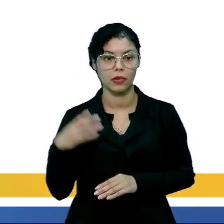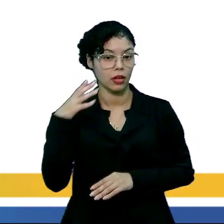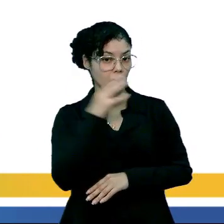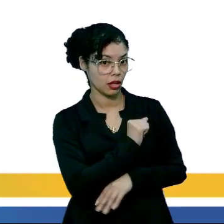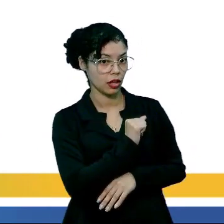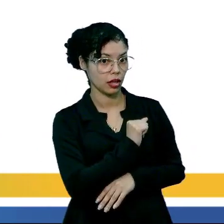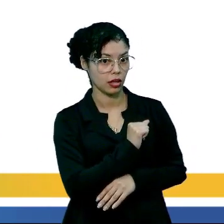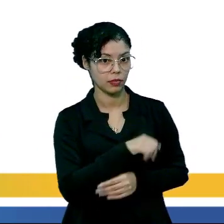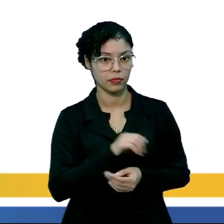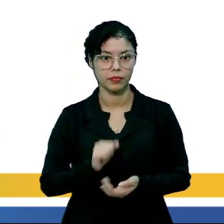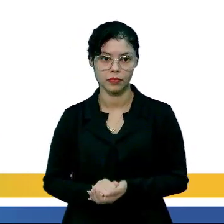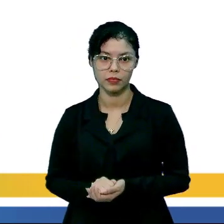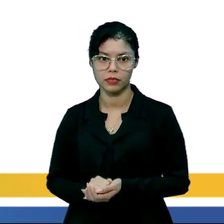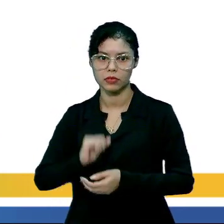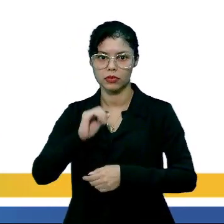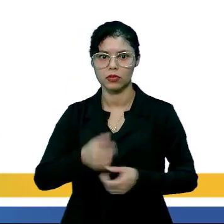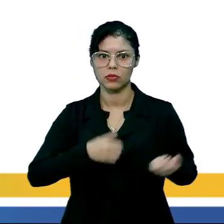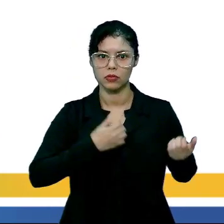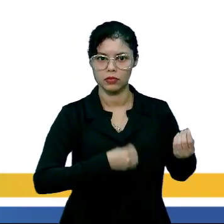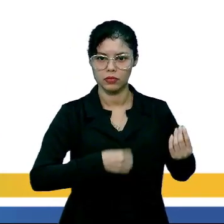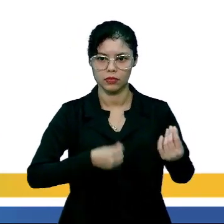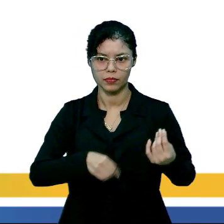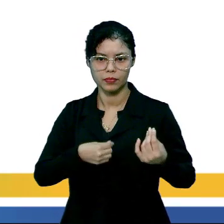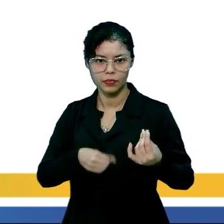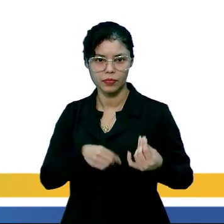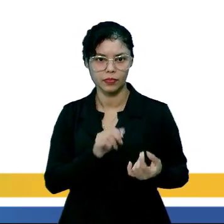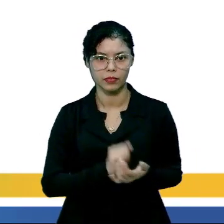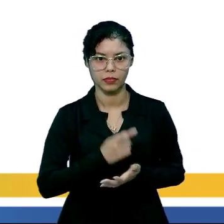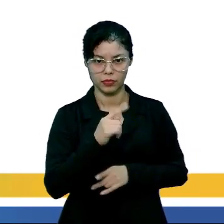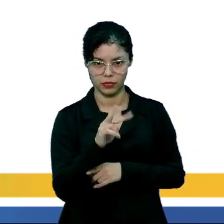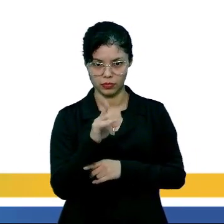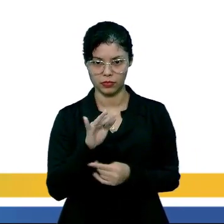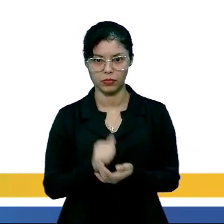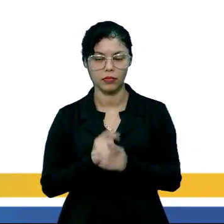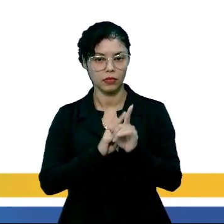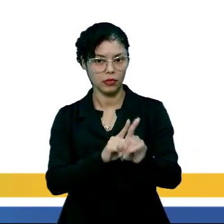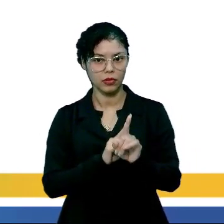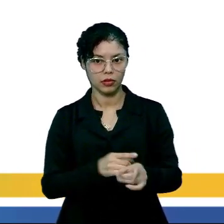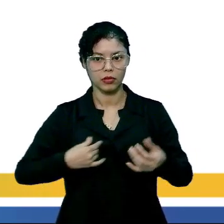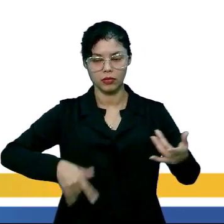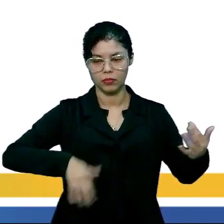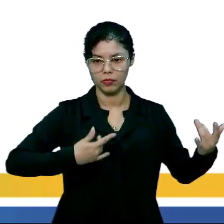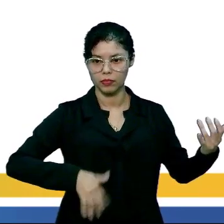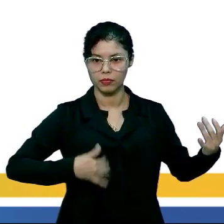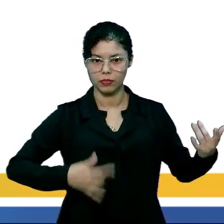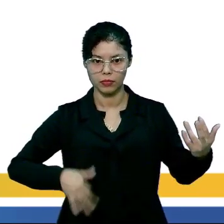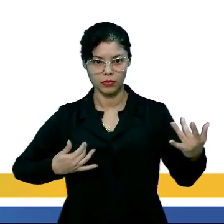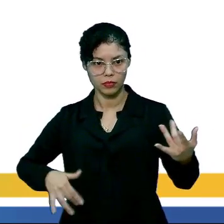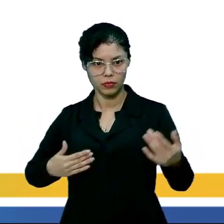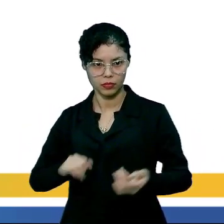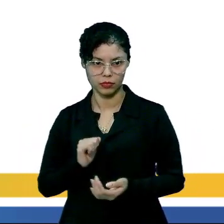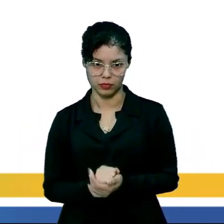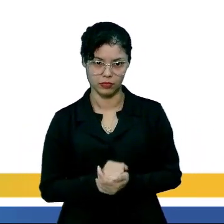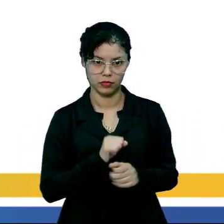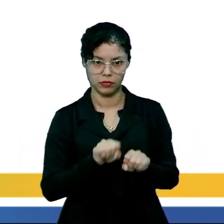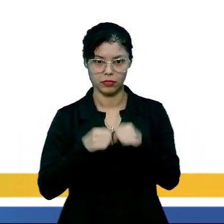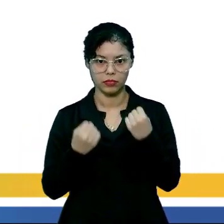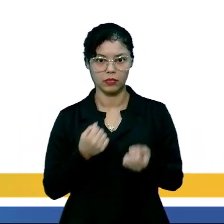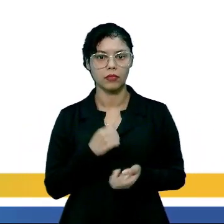tristeza. Mas, de repente, o cavaquinho de Porfírio, acompanhado pelo violão do